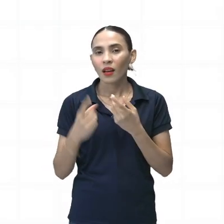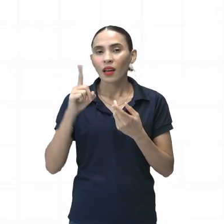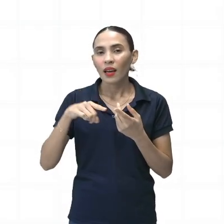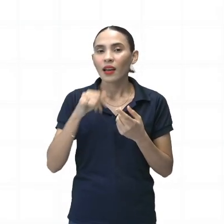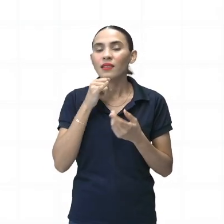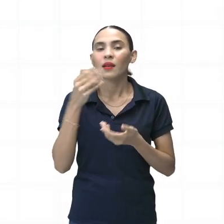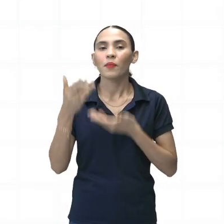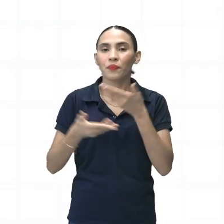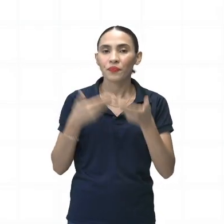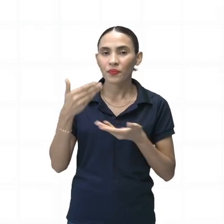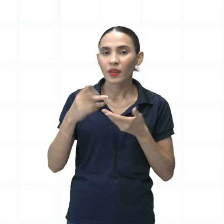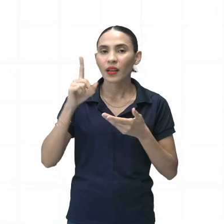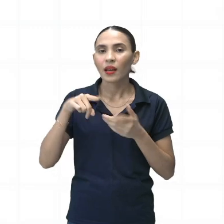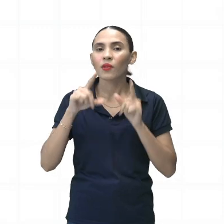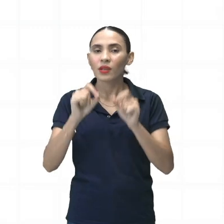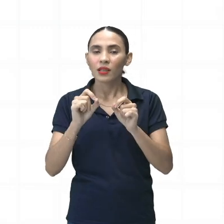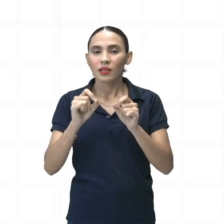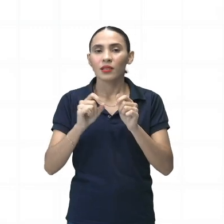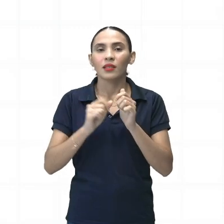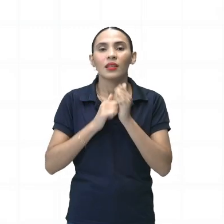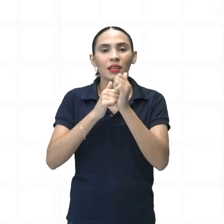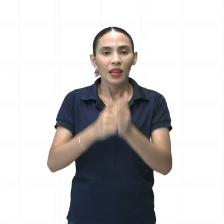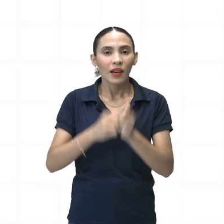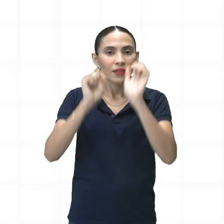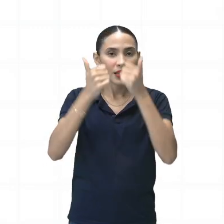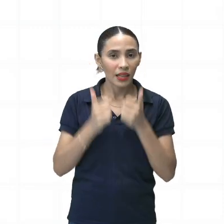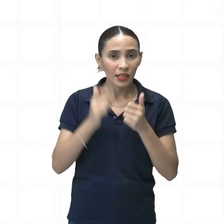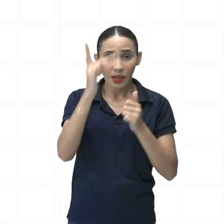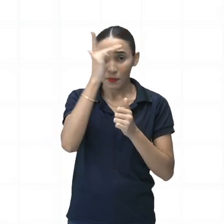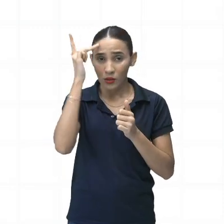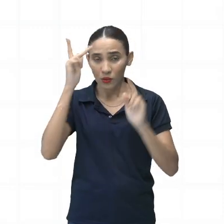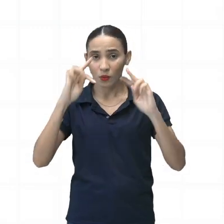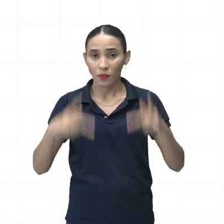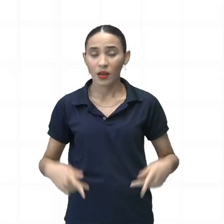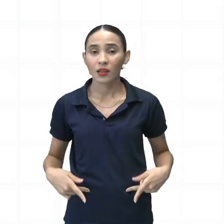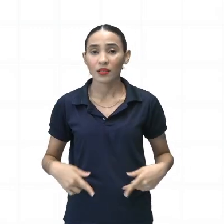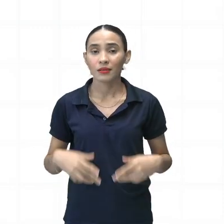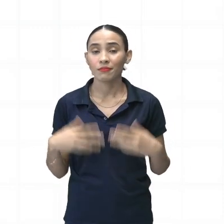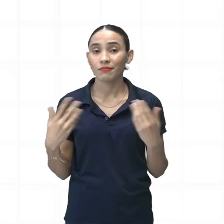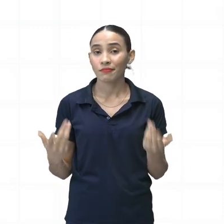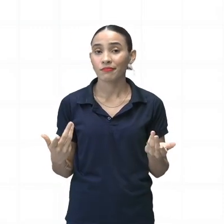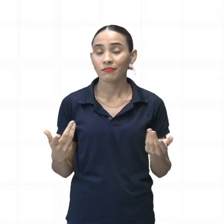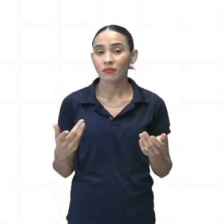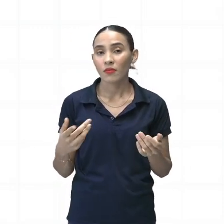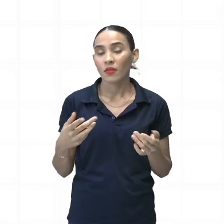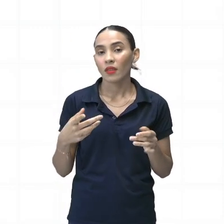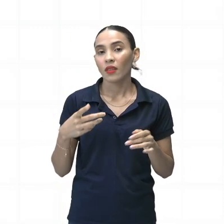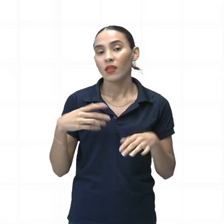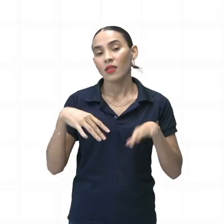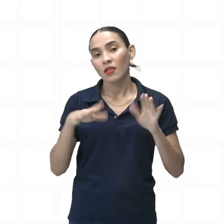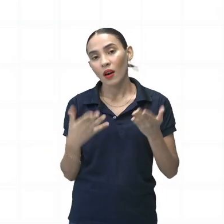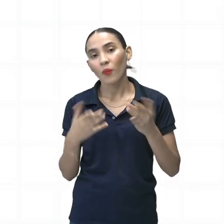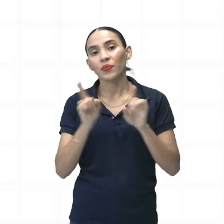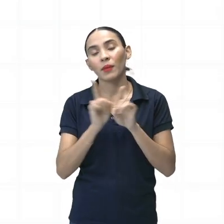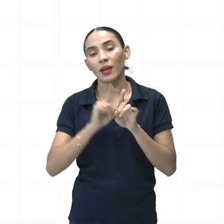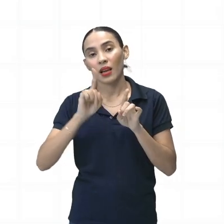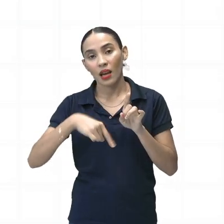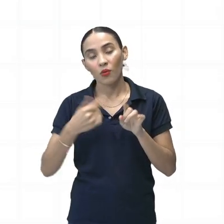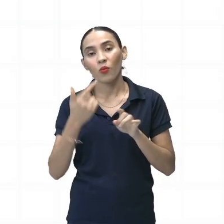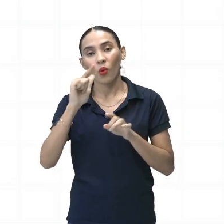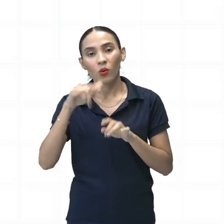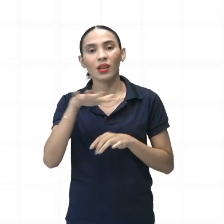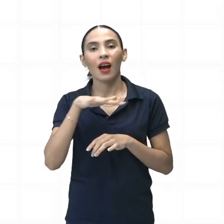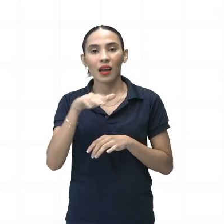muito interessante de pensar. E aqui, alguns exemplos de discussão bioética. Por